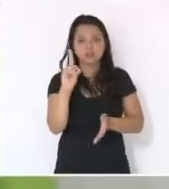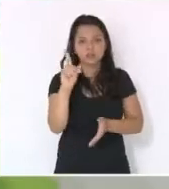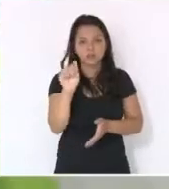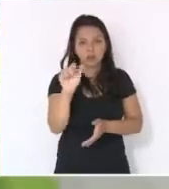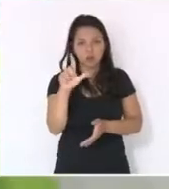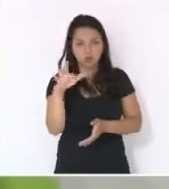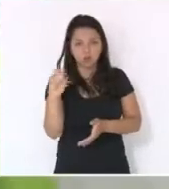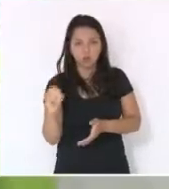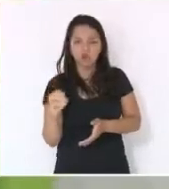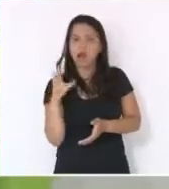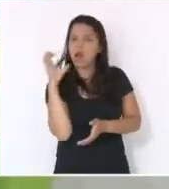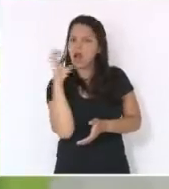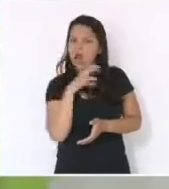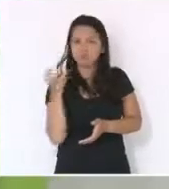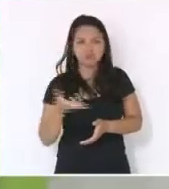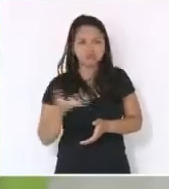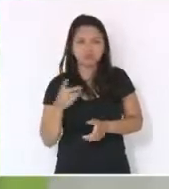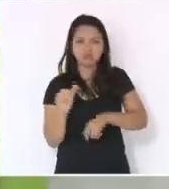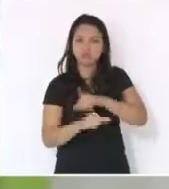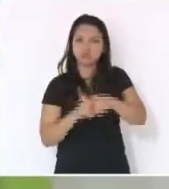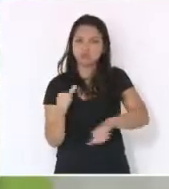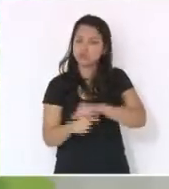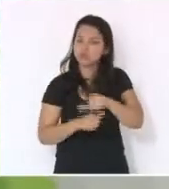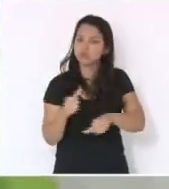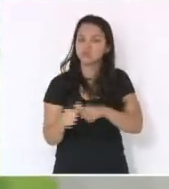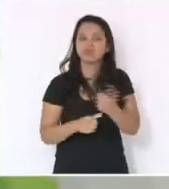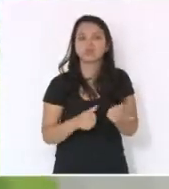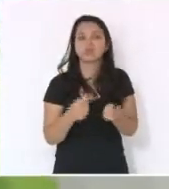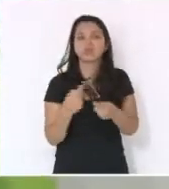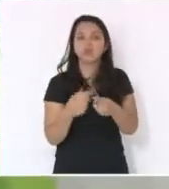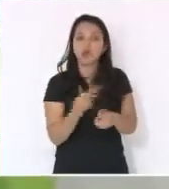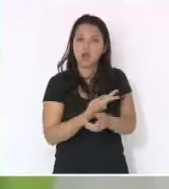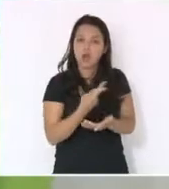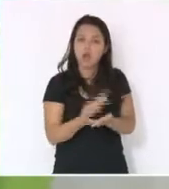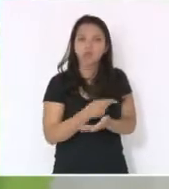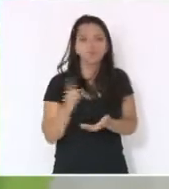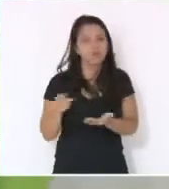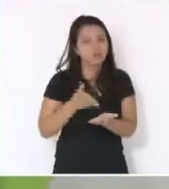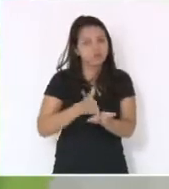grande distorção, está no caminho certo, fazendo